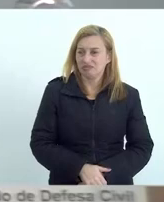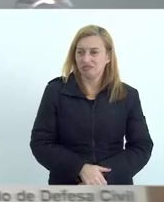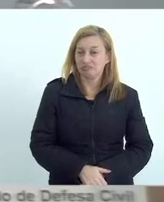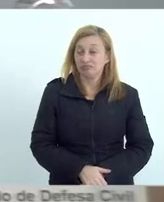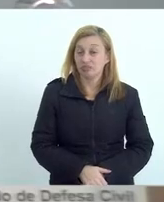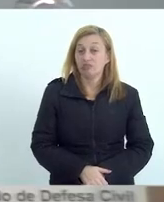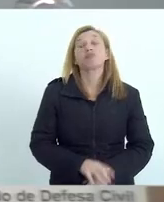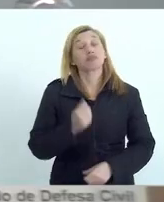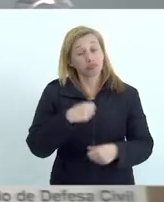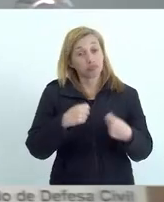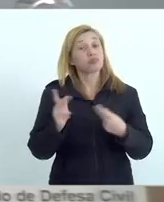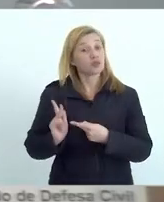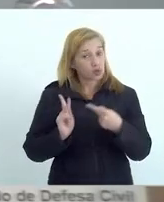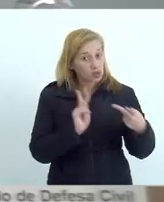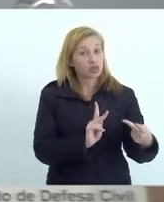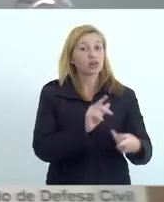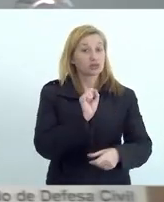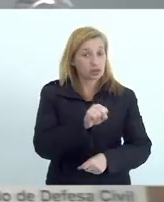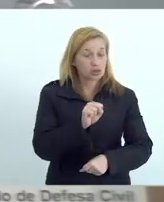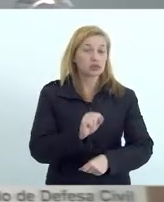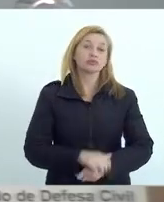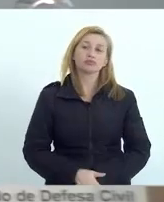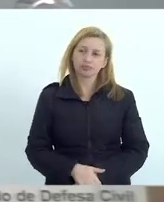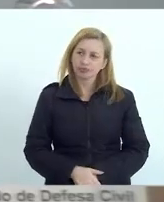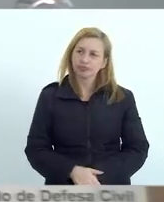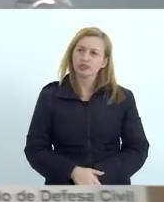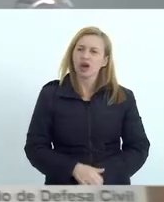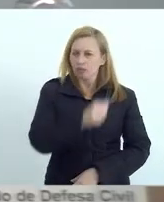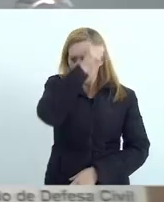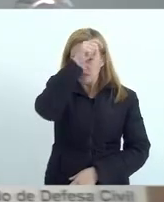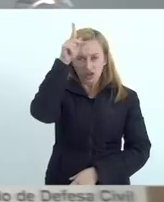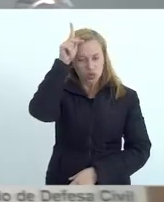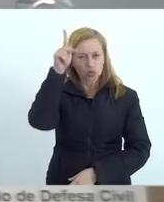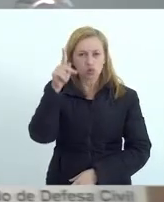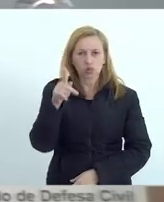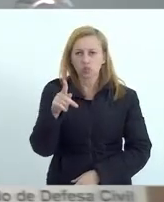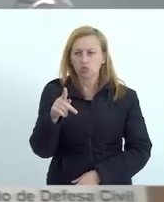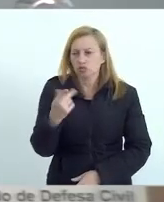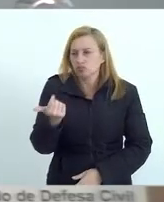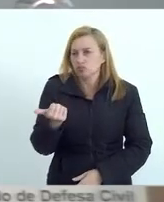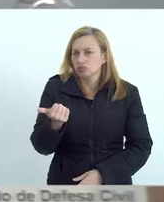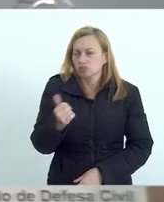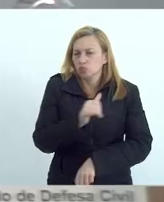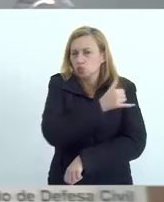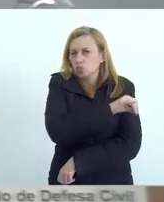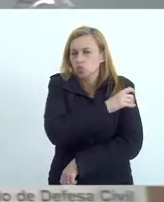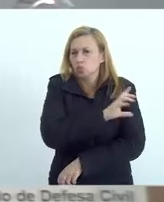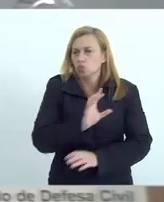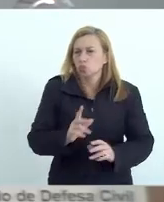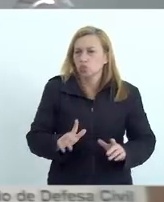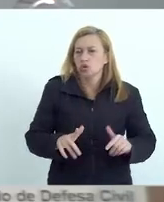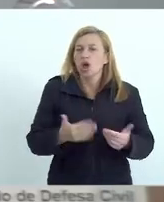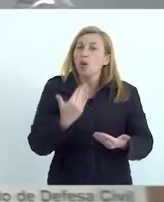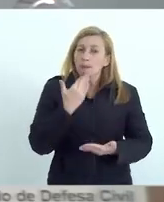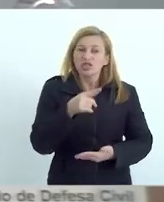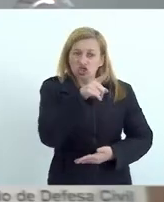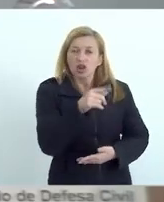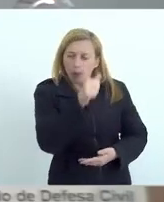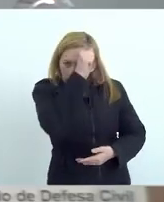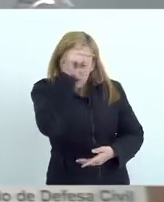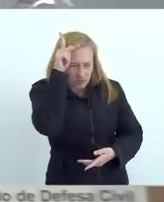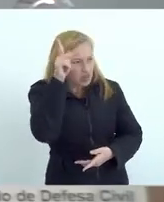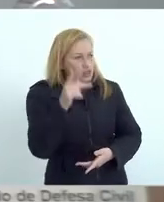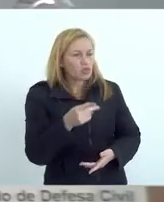é preciso ao visitar que concessão é essa da Prefeitura do Rio de Janeiro eu tive lá com o prefeito pedir a ele pessoalmente